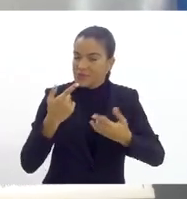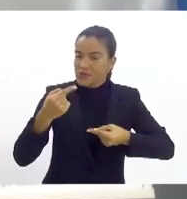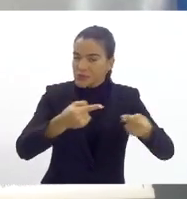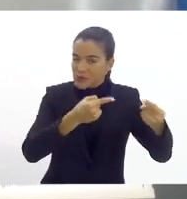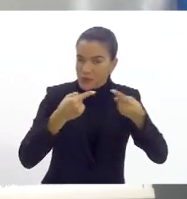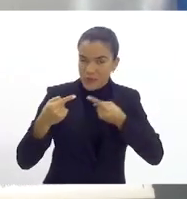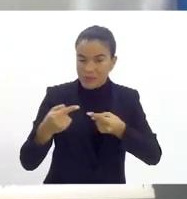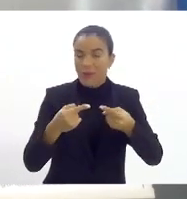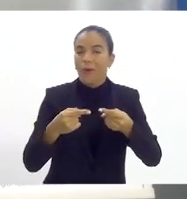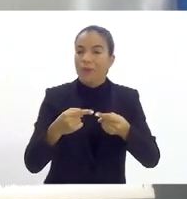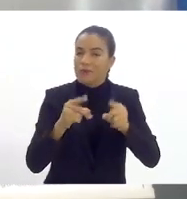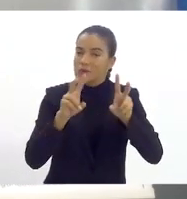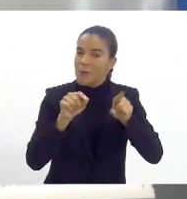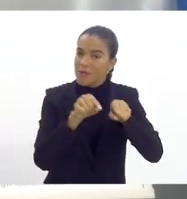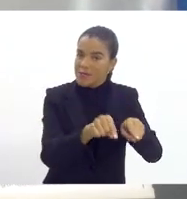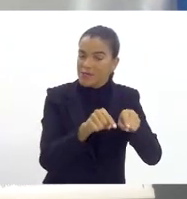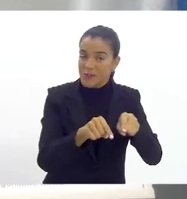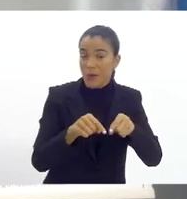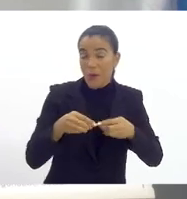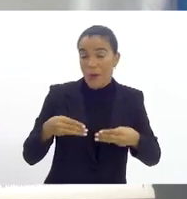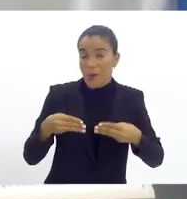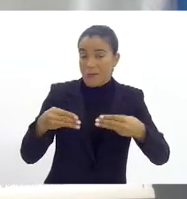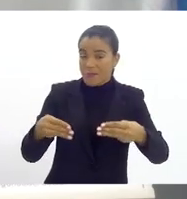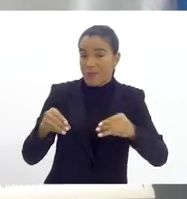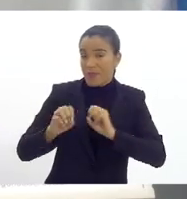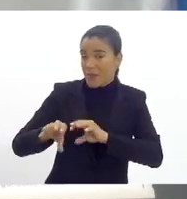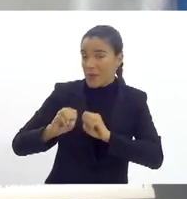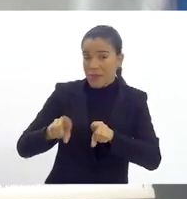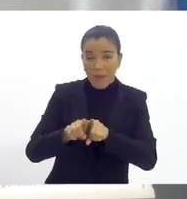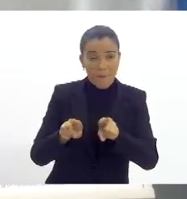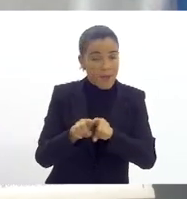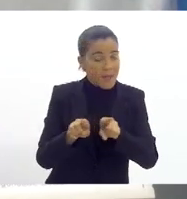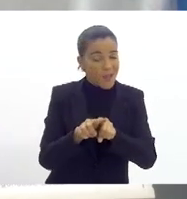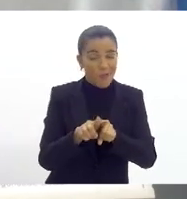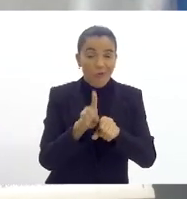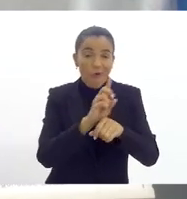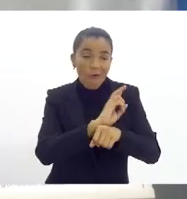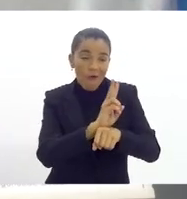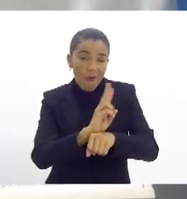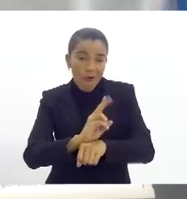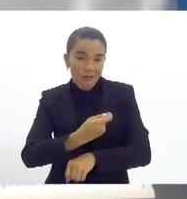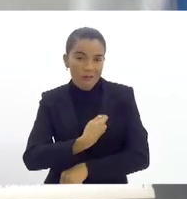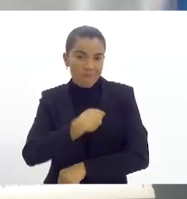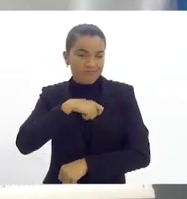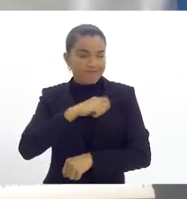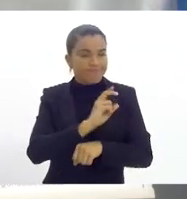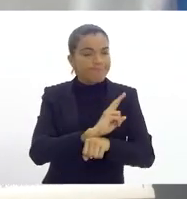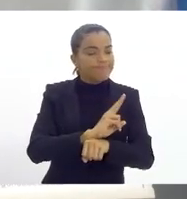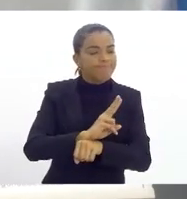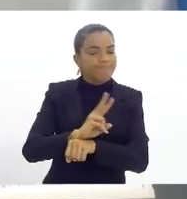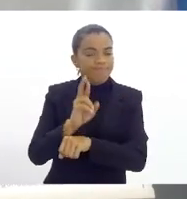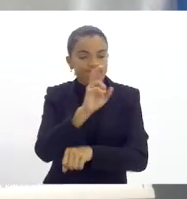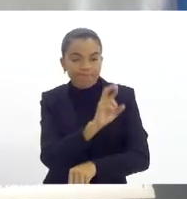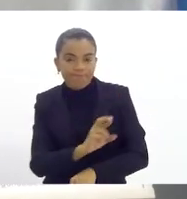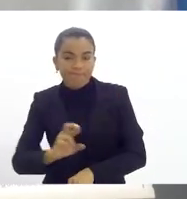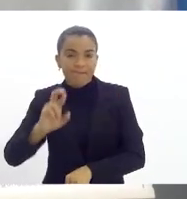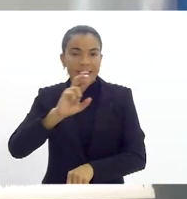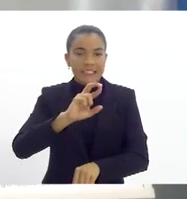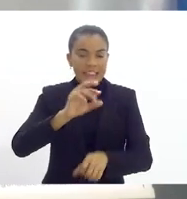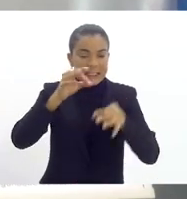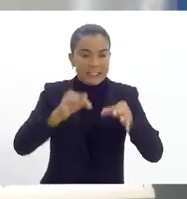o Ministério da Educação não fiscaliza de forma adequada Essa maneira de